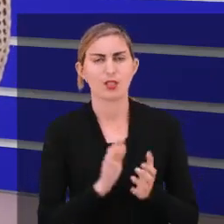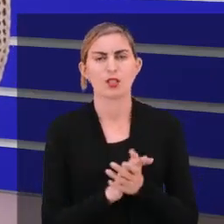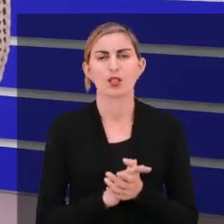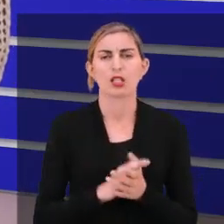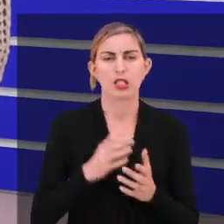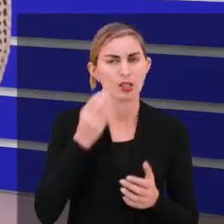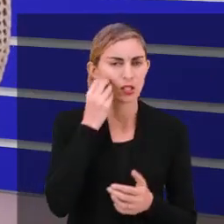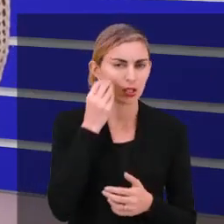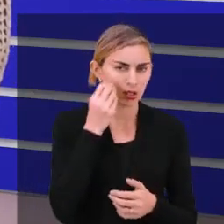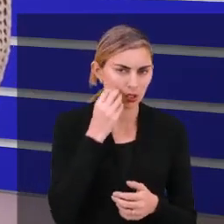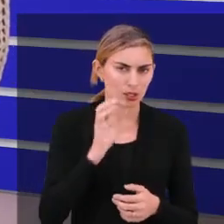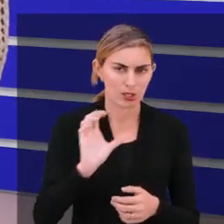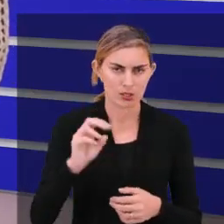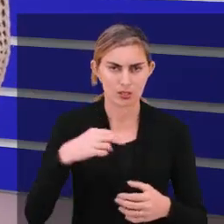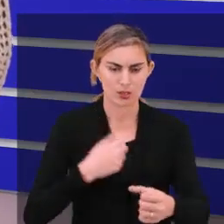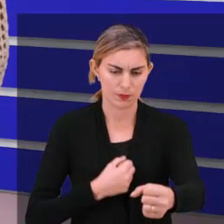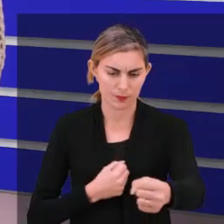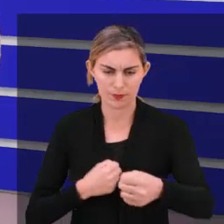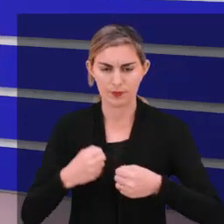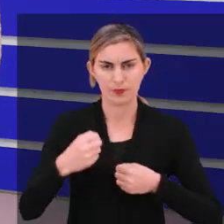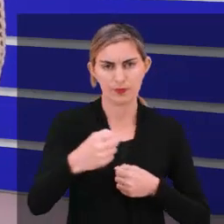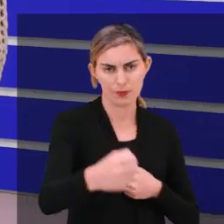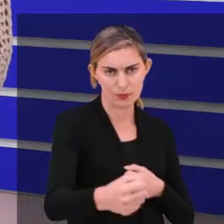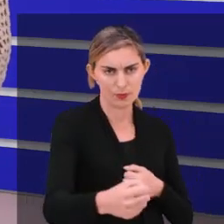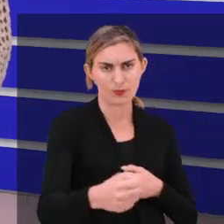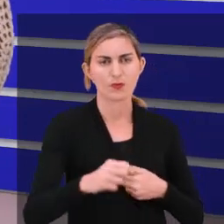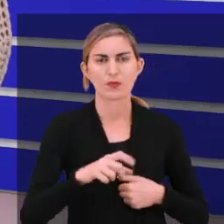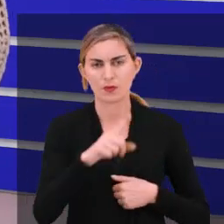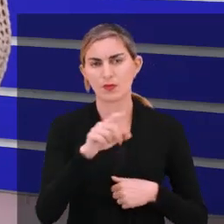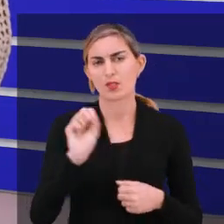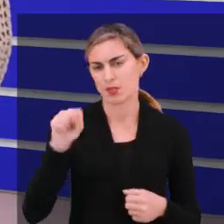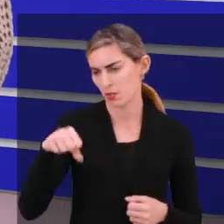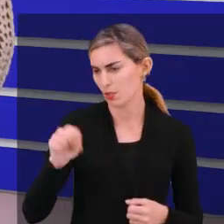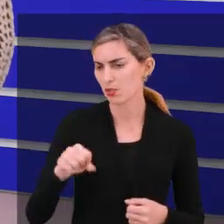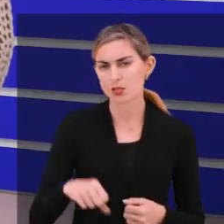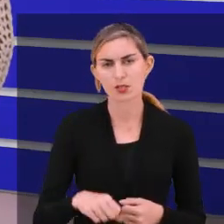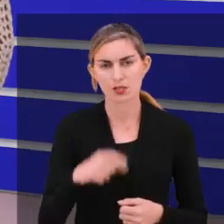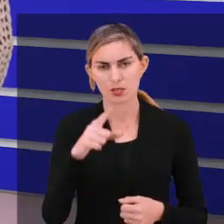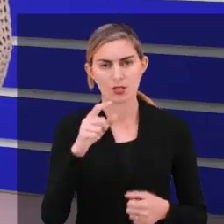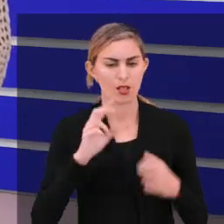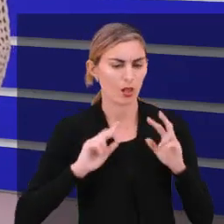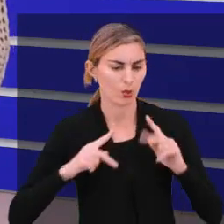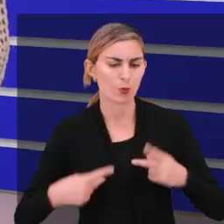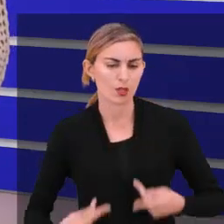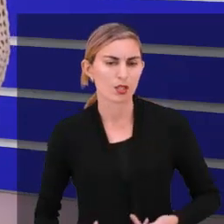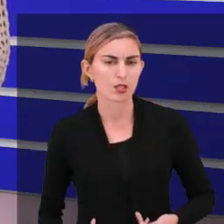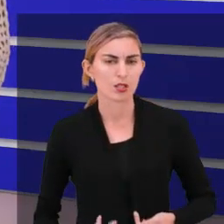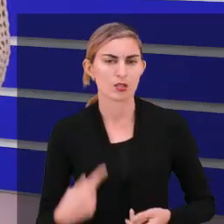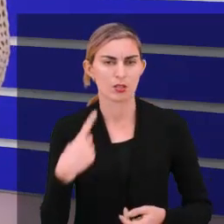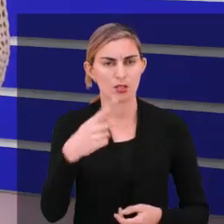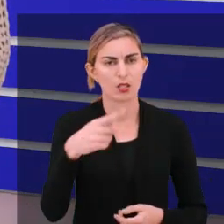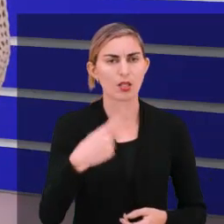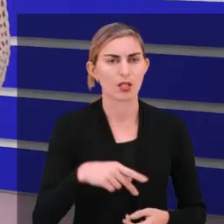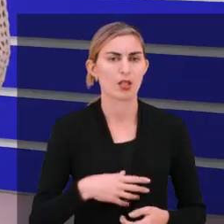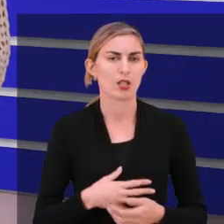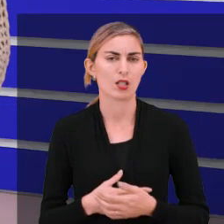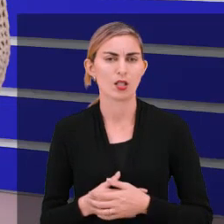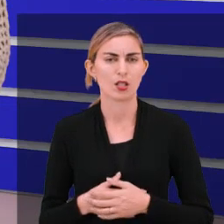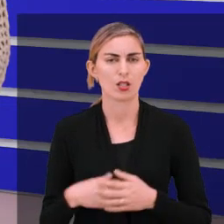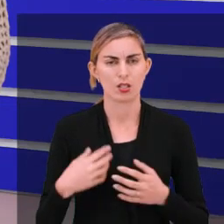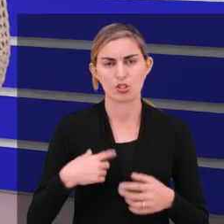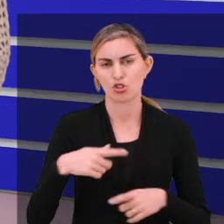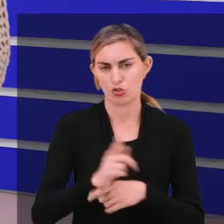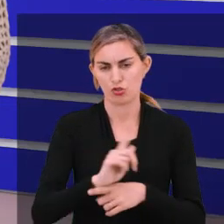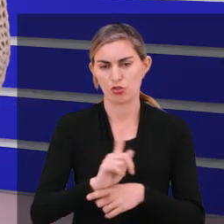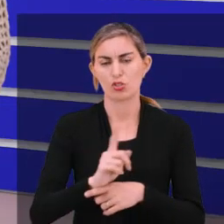escutar, de entender, de se colocar no lugar do outro? Sim. A Andrea foi muito humana. Né? Ela,